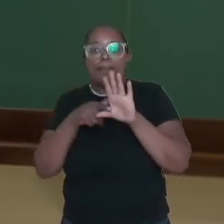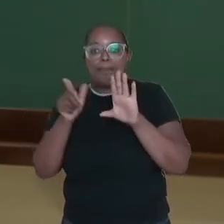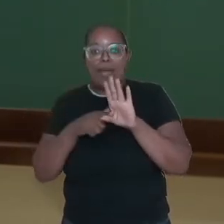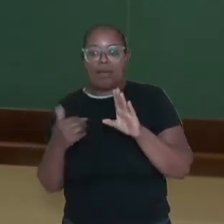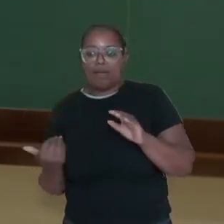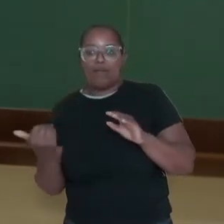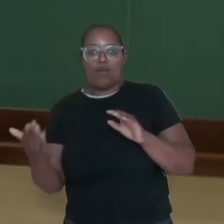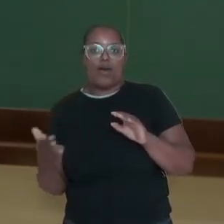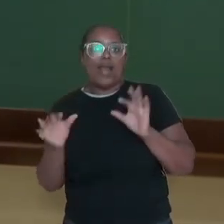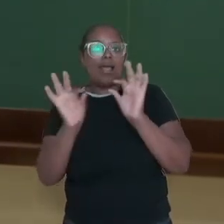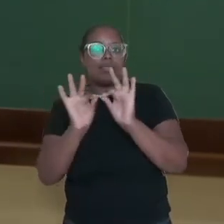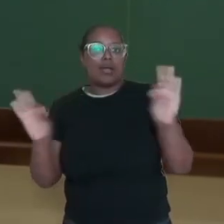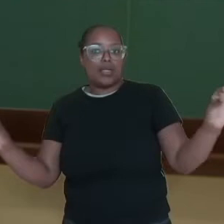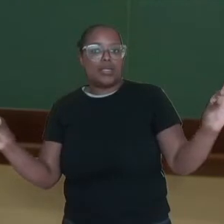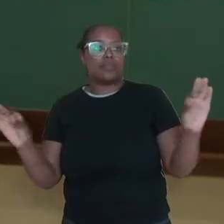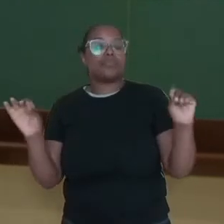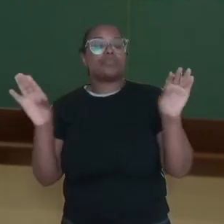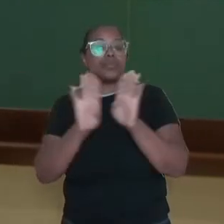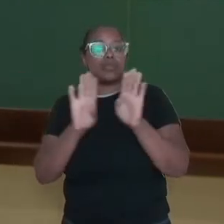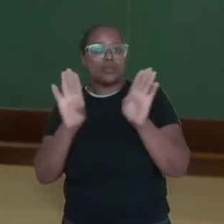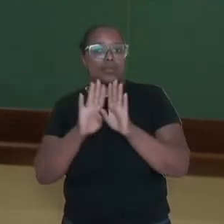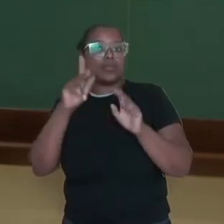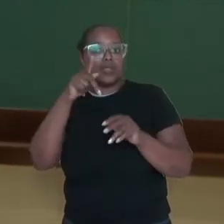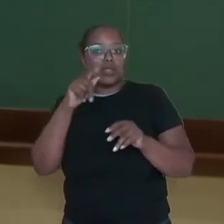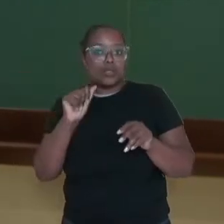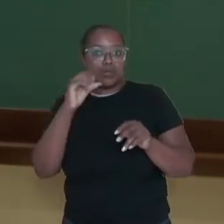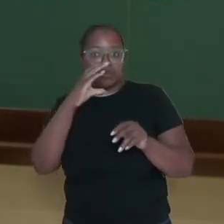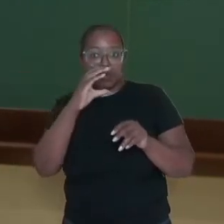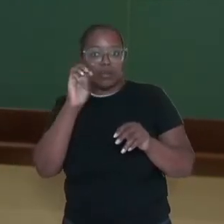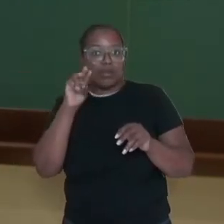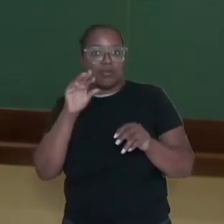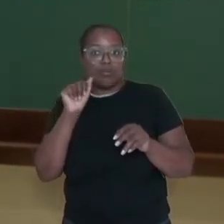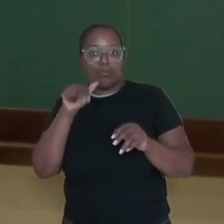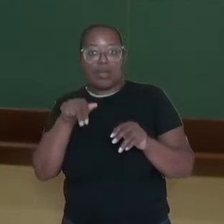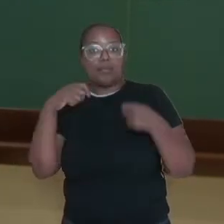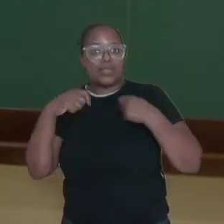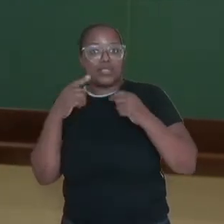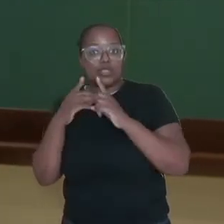linha, tá bom? Os Pac-Man devem perseguir os colegas,